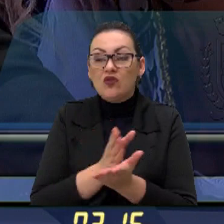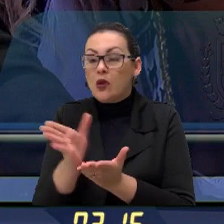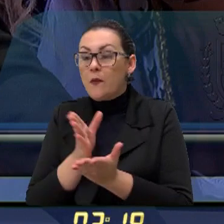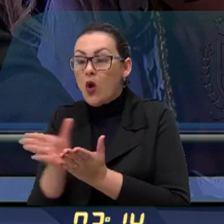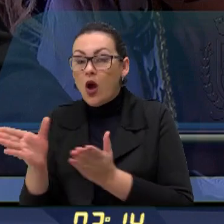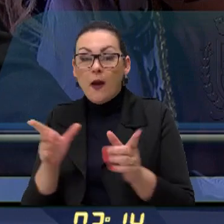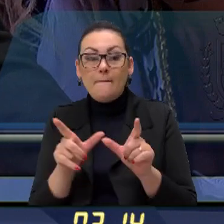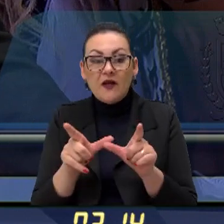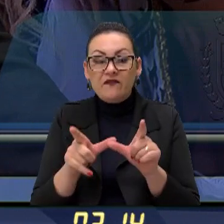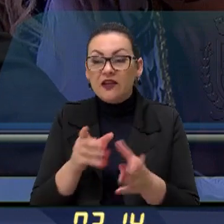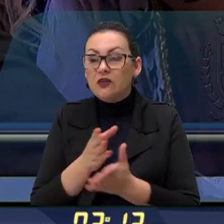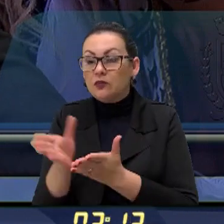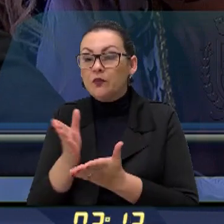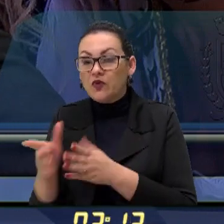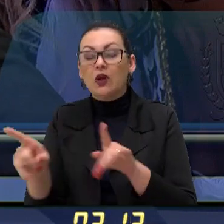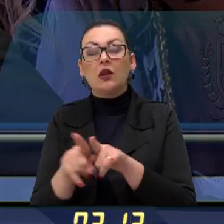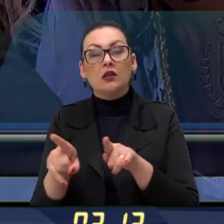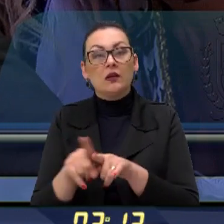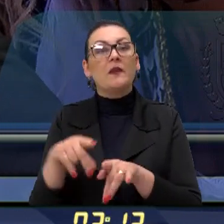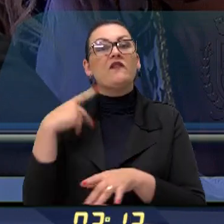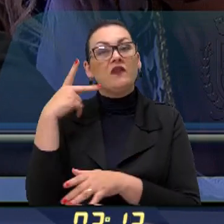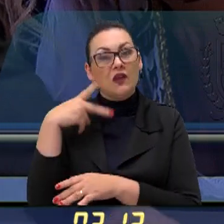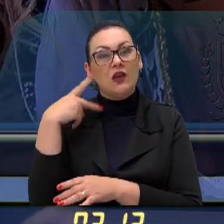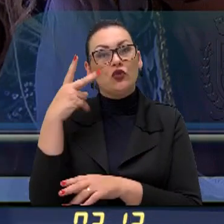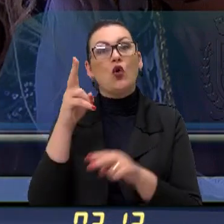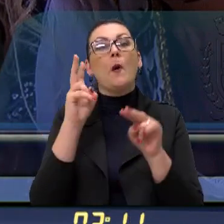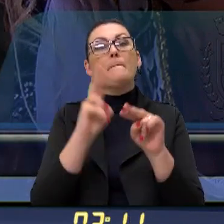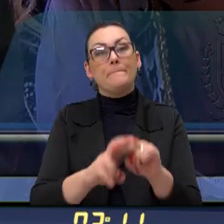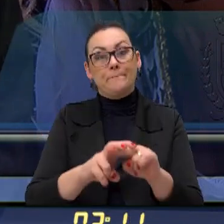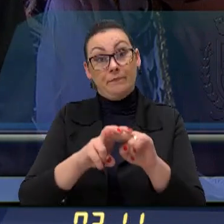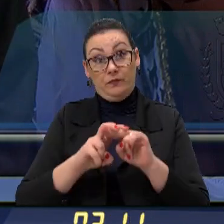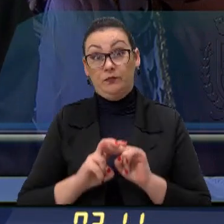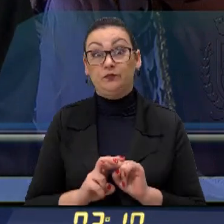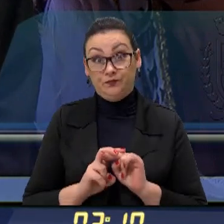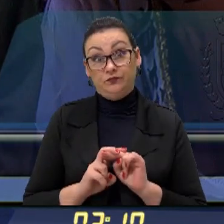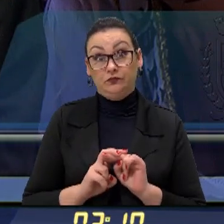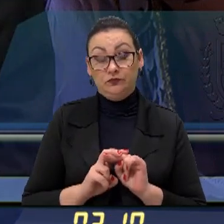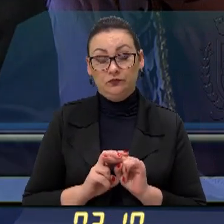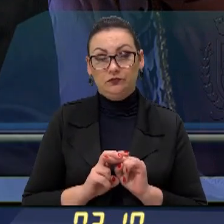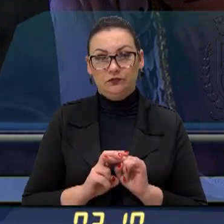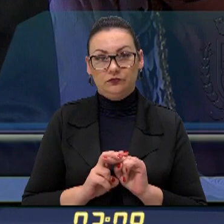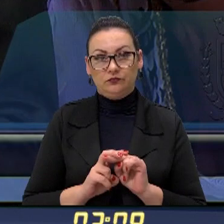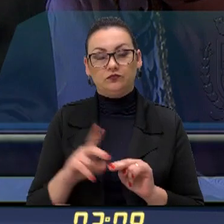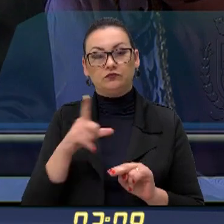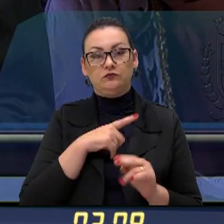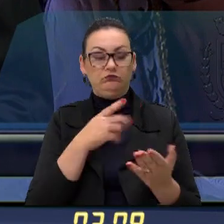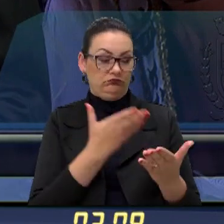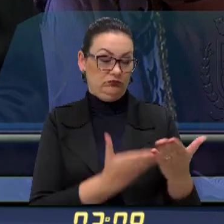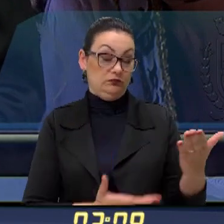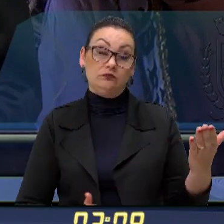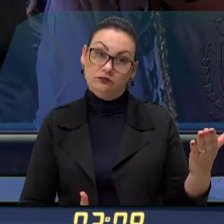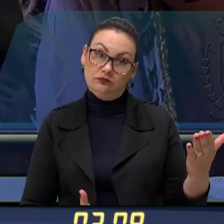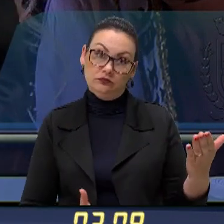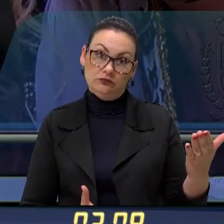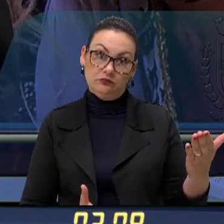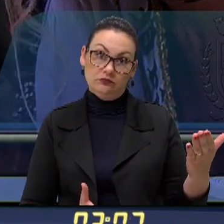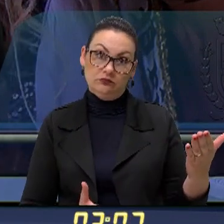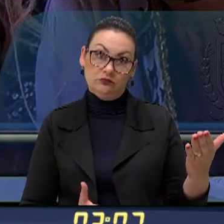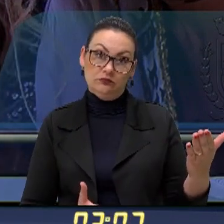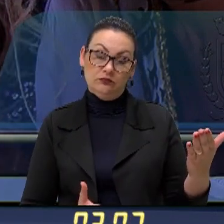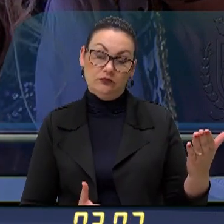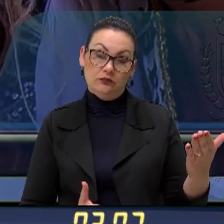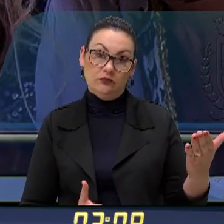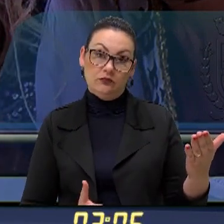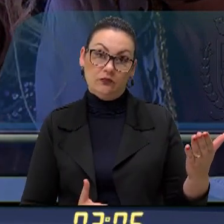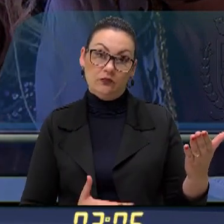e foi candidata a vereadora. E por isto, segundo consta aqui dito pela